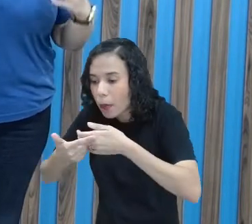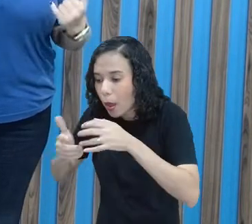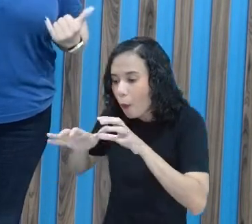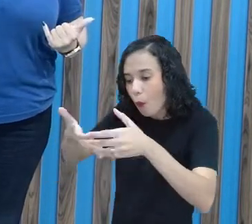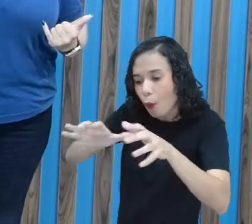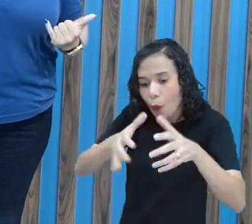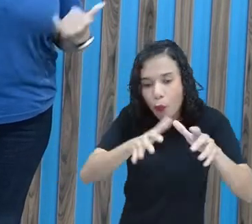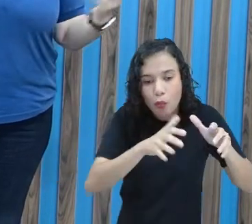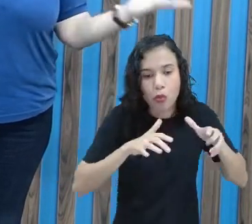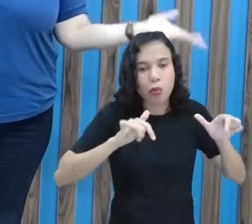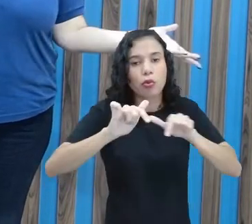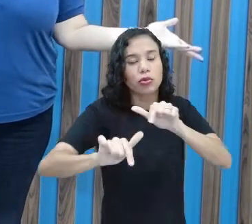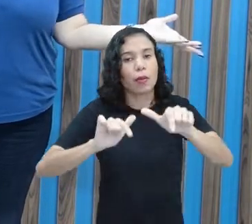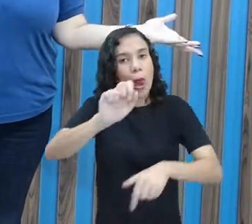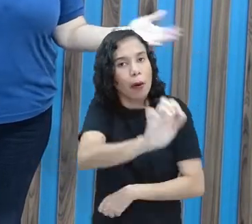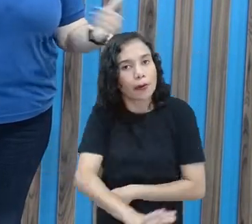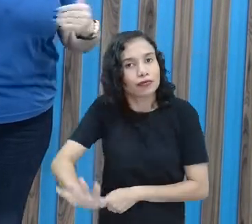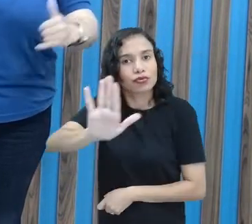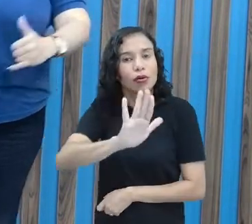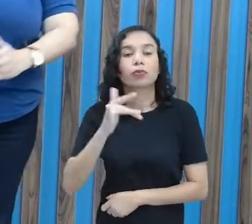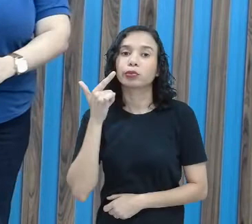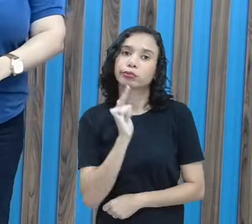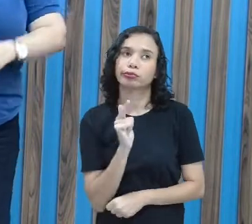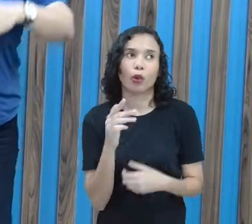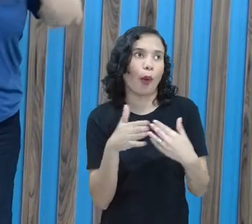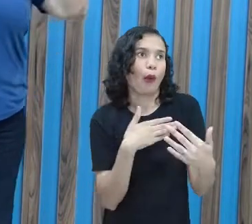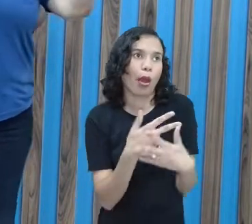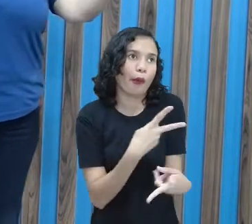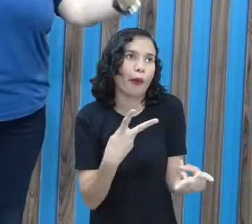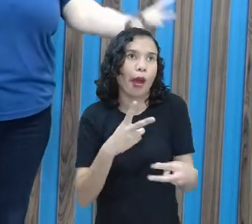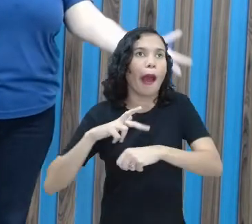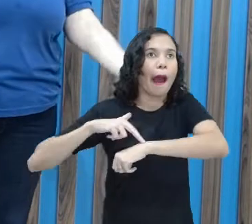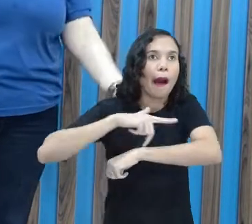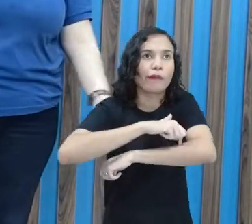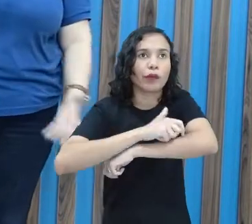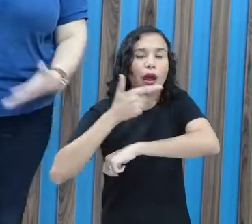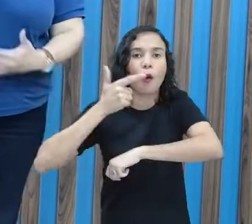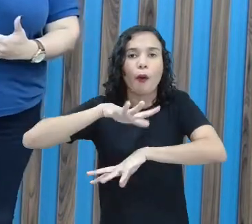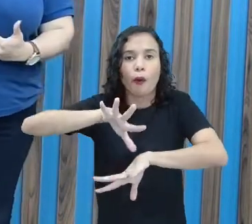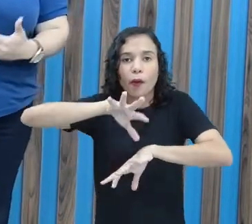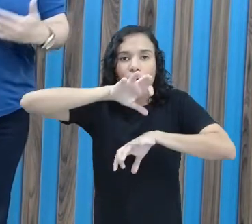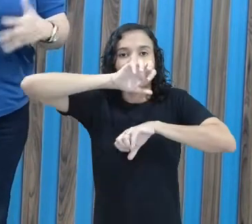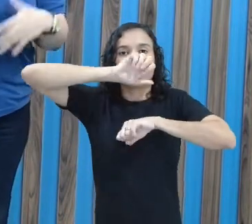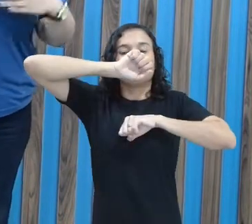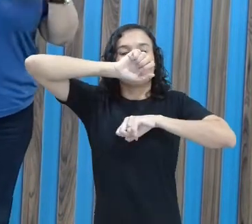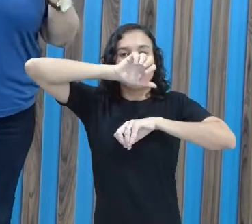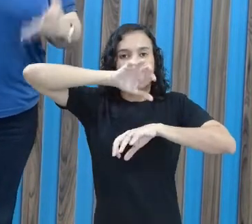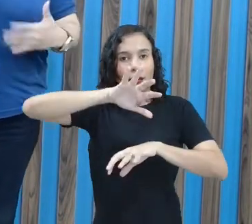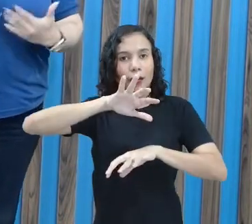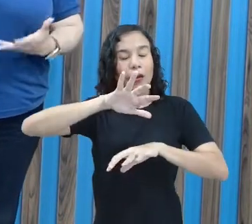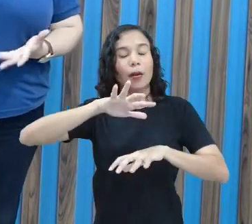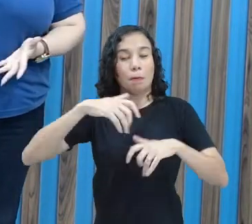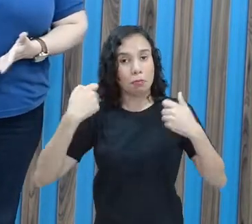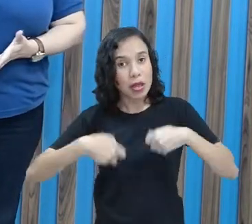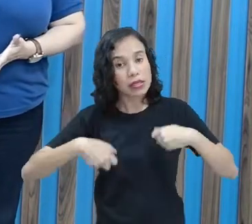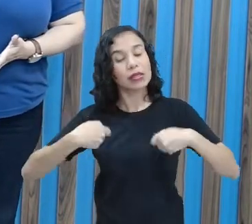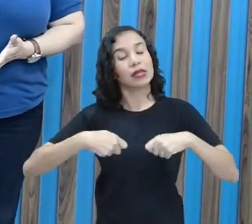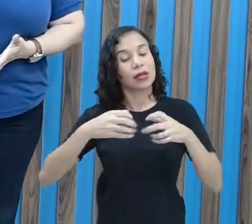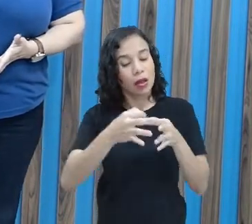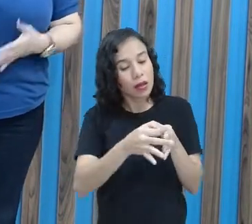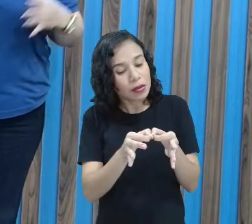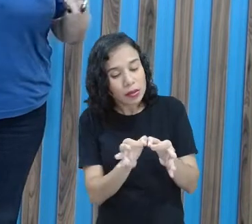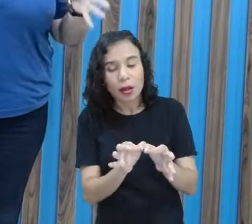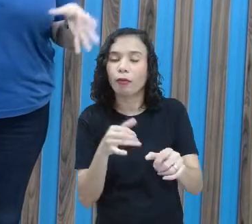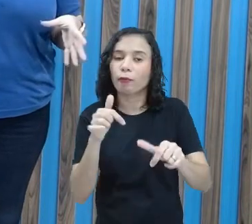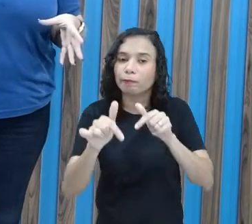gente consiga fazer qualquer coisa, né? Pra gente andar, pra gente respirar. Então, as células precisam trabalhar em